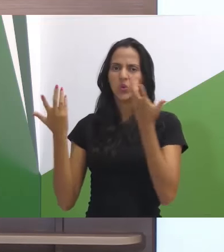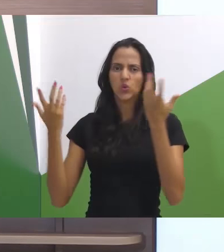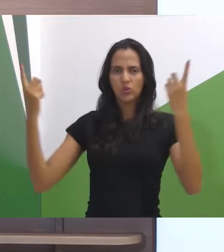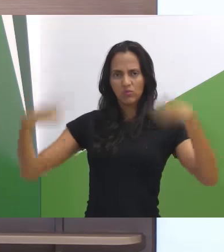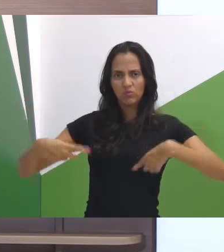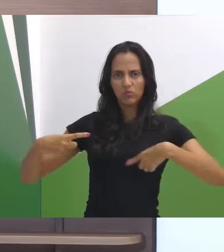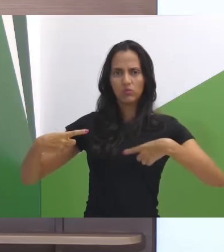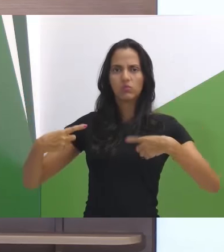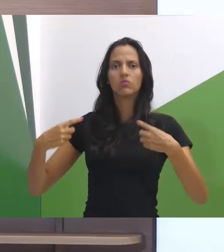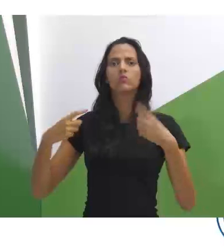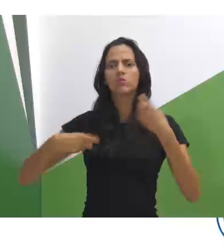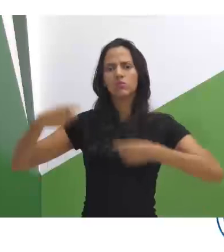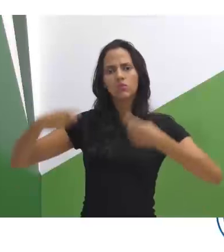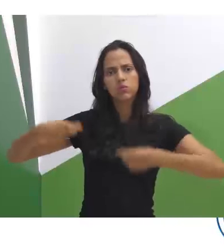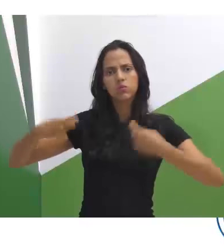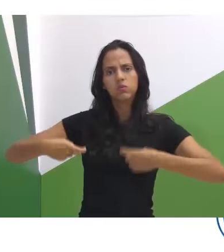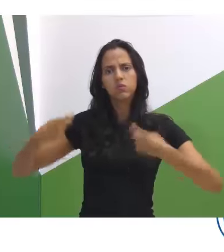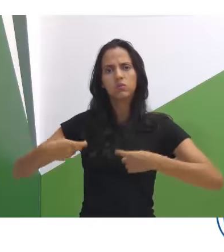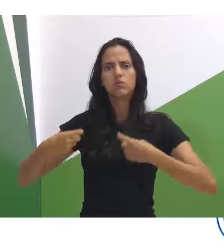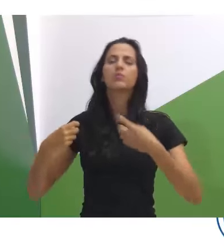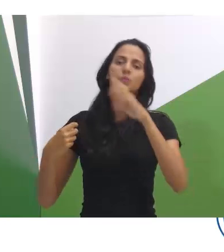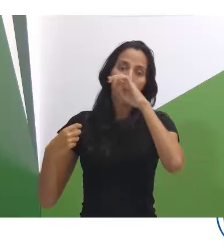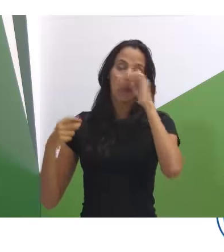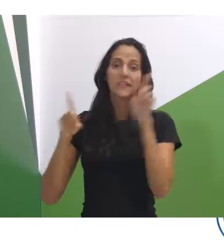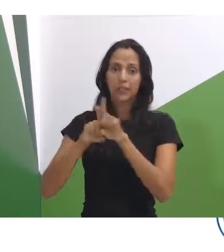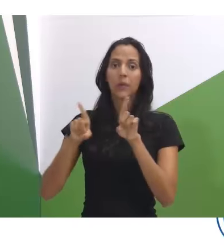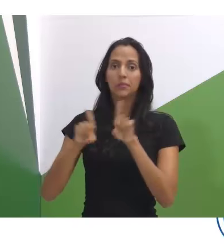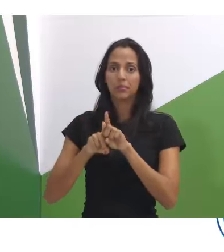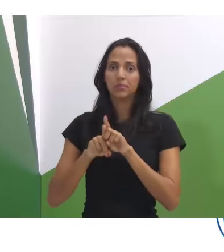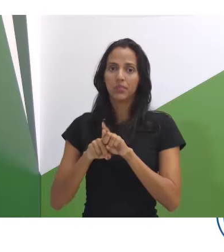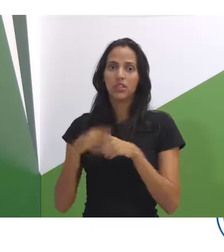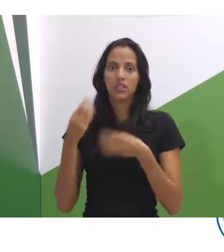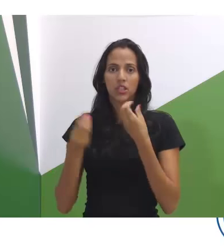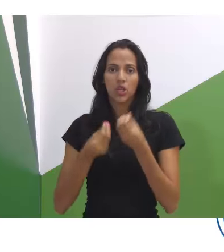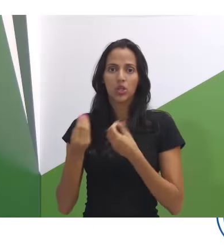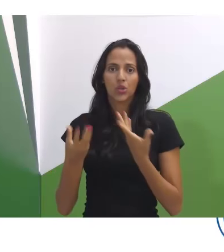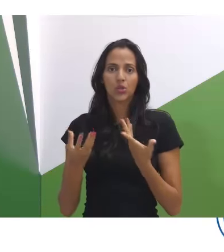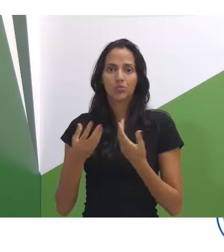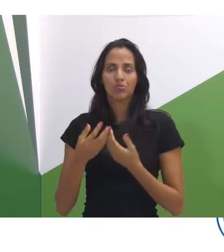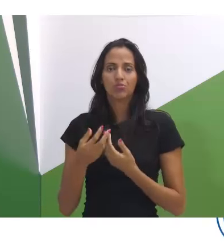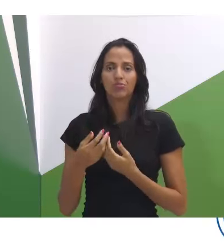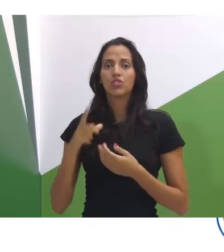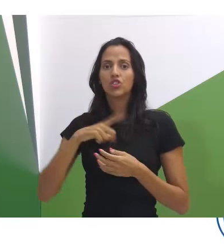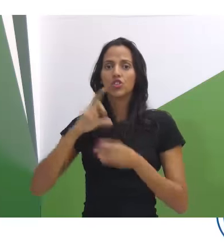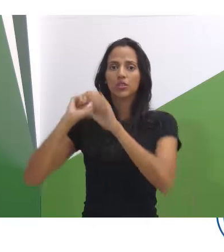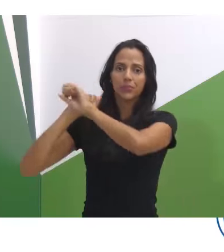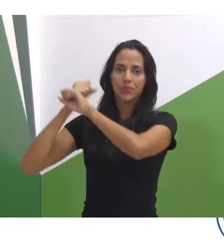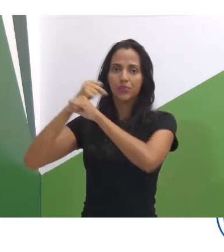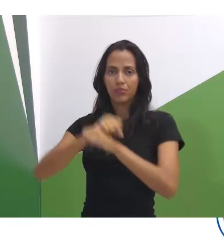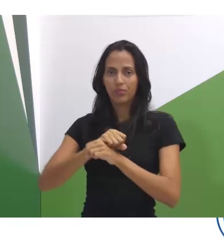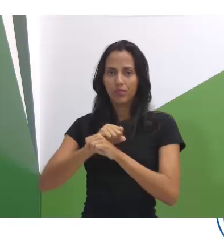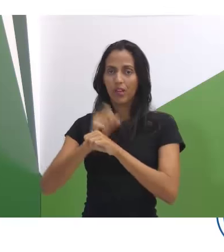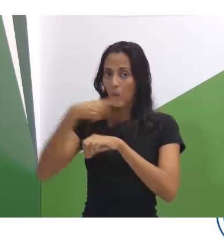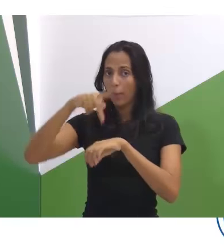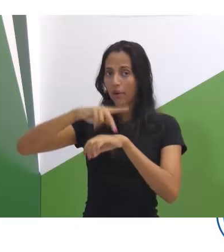prisioneiros De outras tribos E Nesse momento A escravidão na África Então é